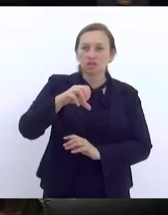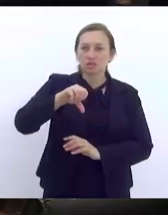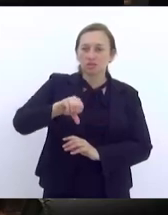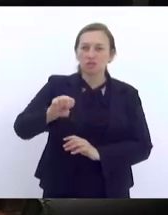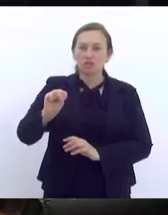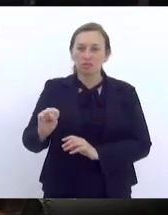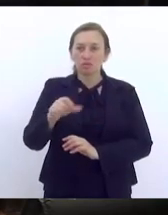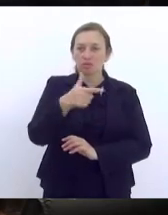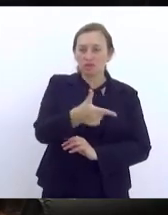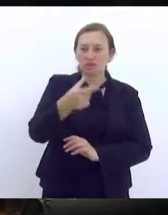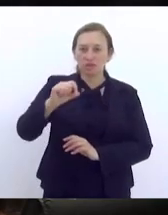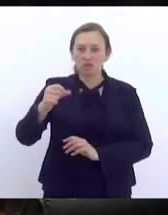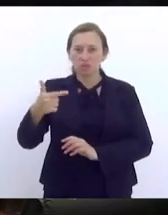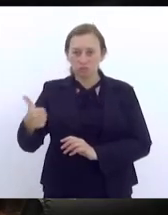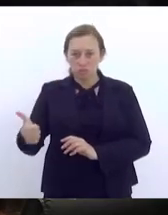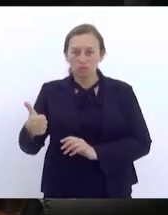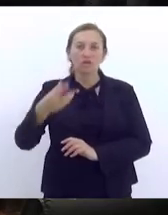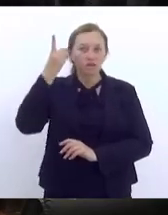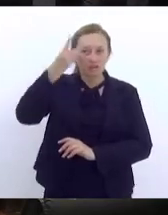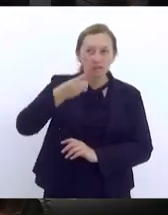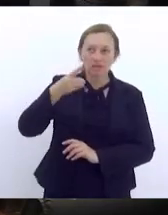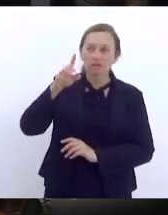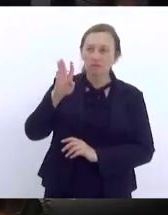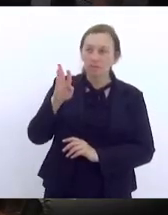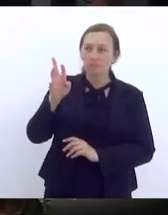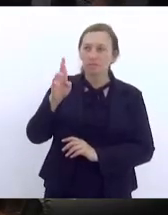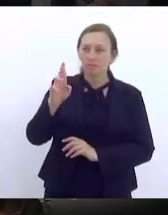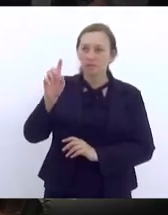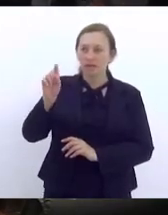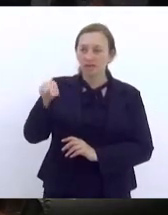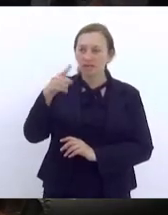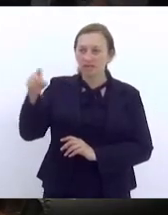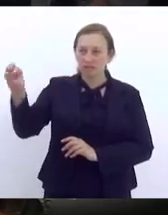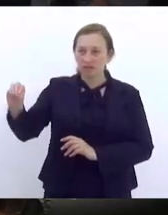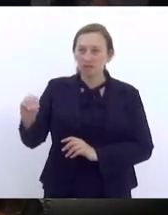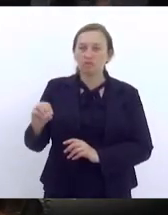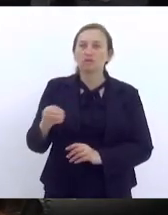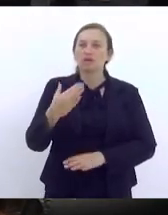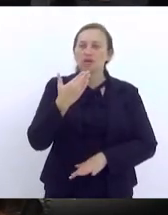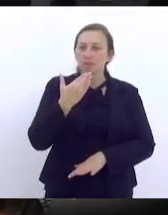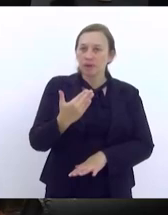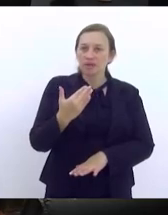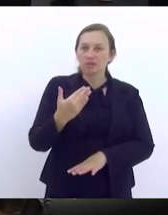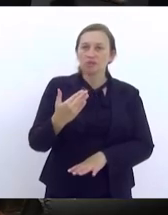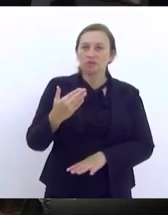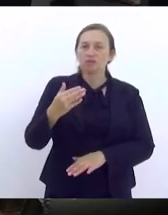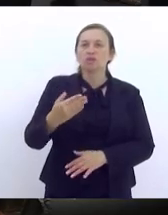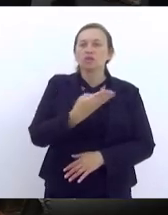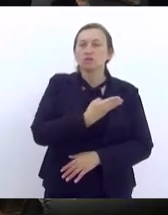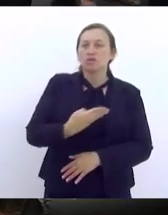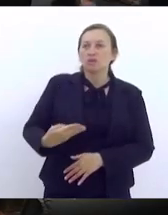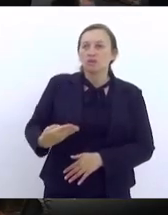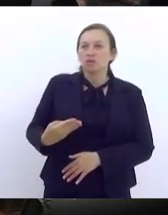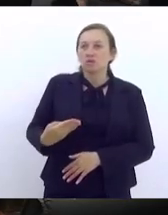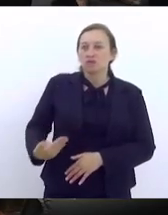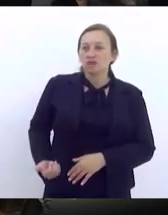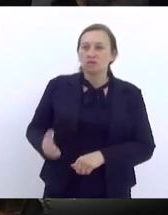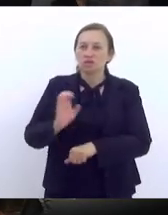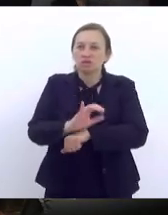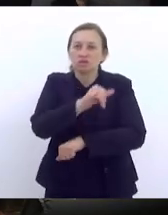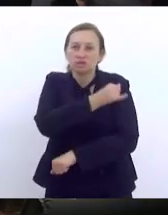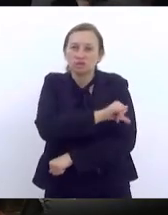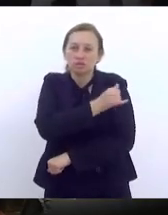de 21 de autoria Deputado brasão que solicita Excelentíssimo Senhor governador do Estado do Rio de Janeiro